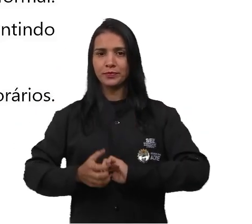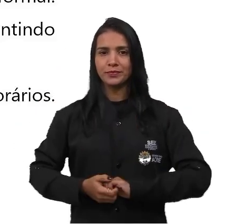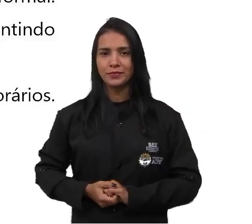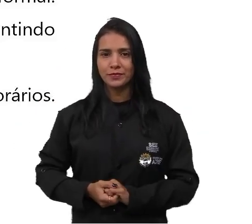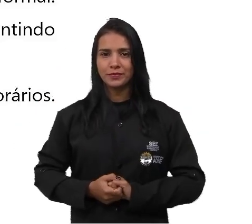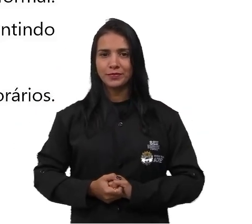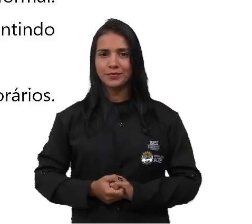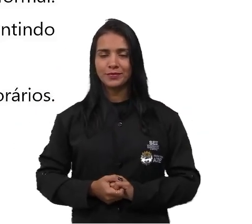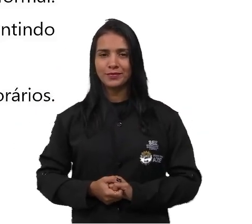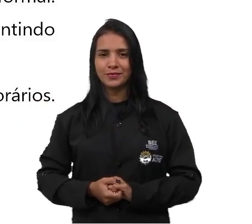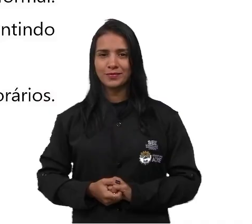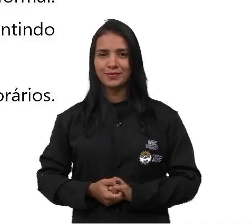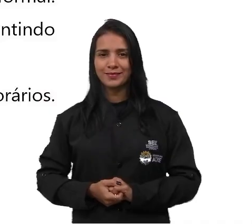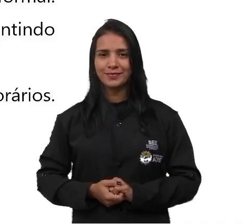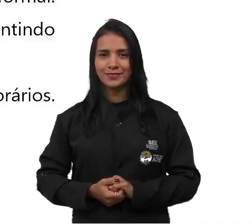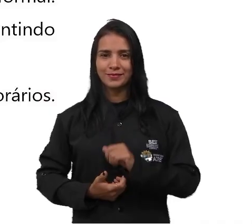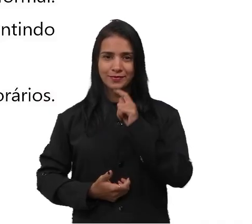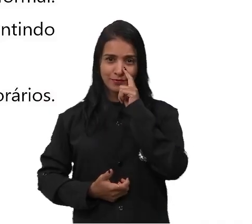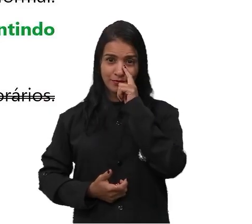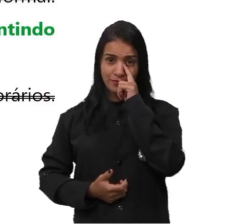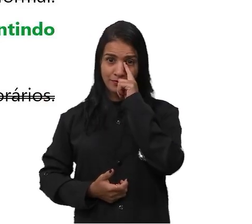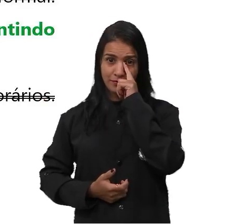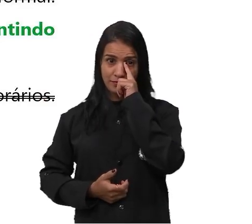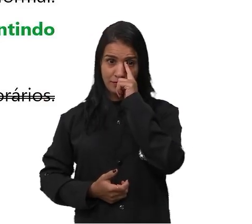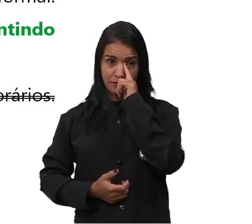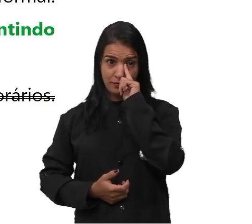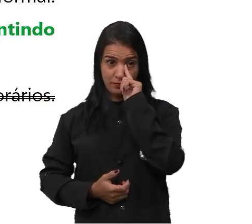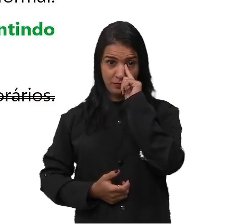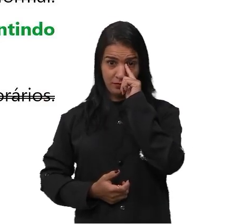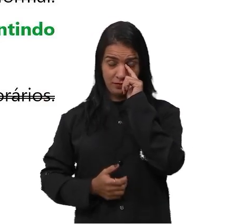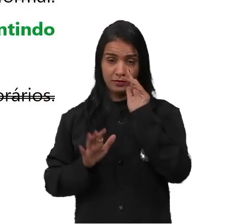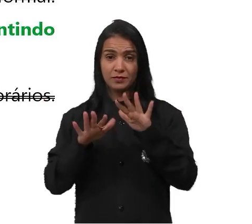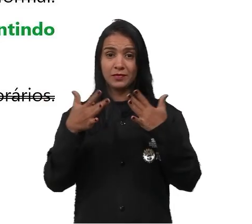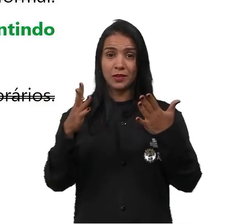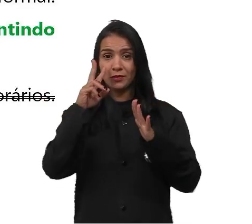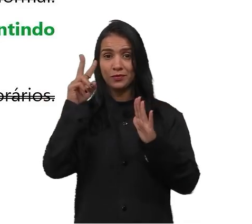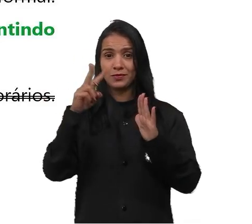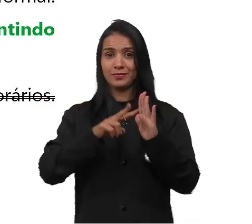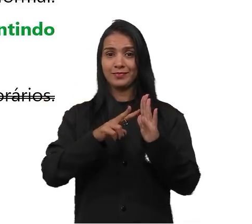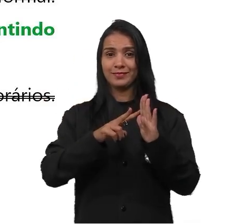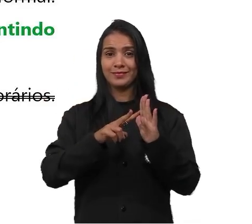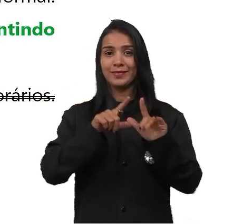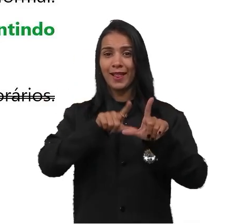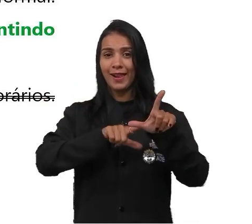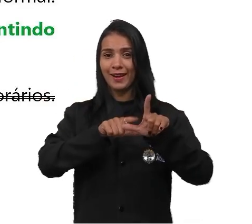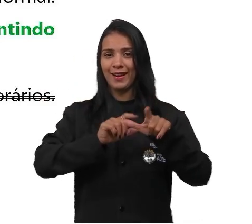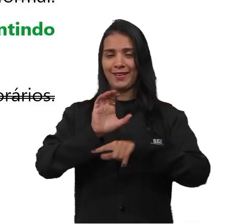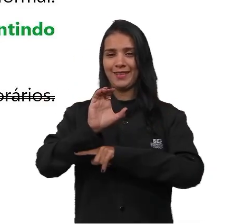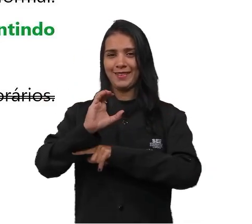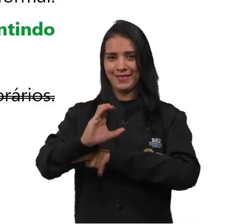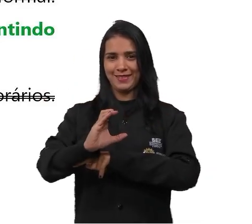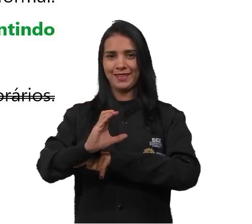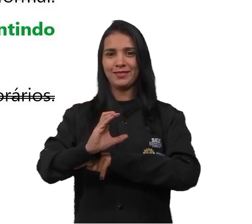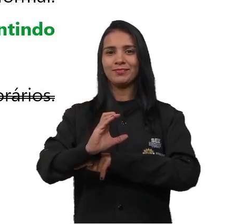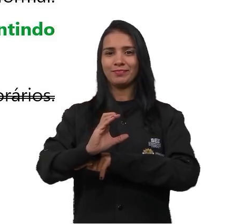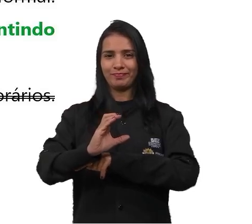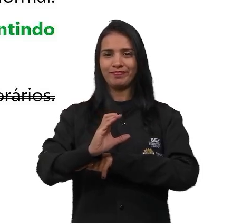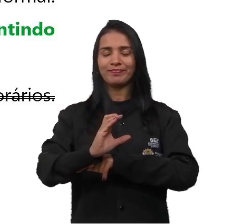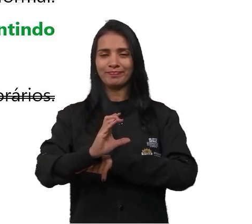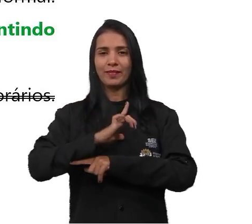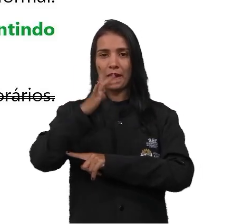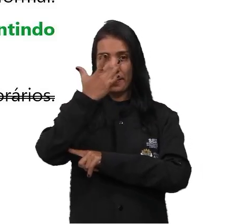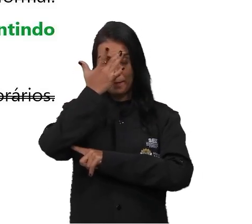Então, vamos observar qual a alternativa correta. Está expressa na letra C. O trabalhador formal